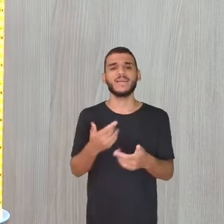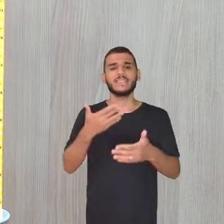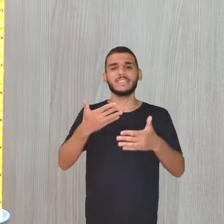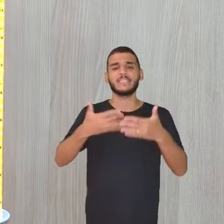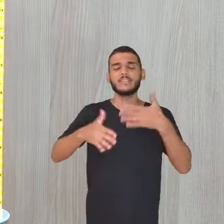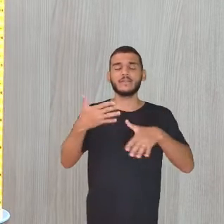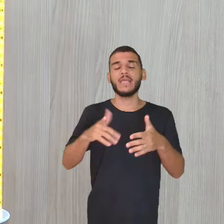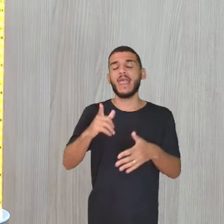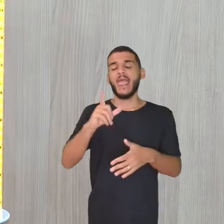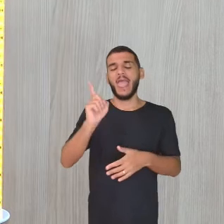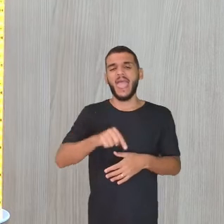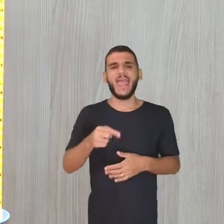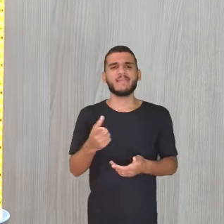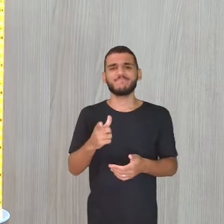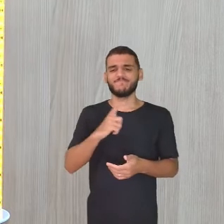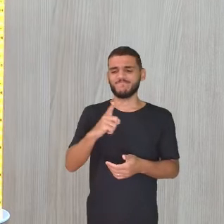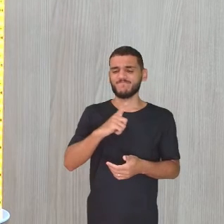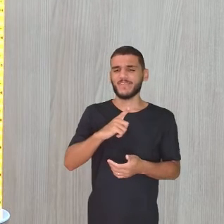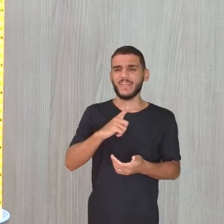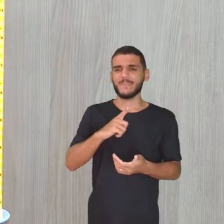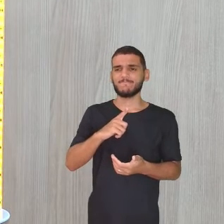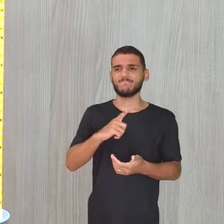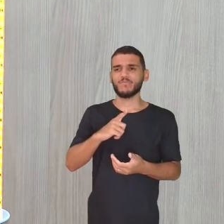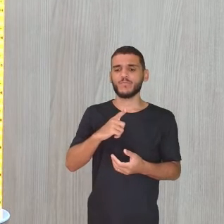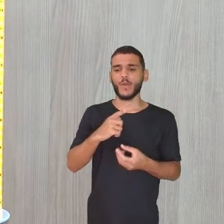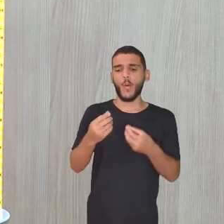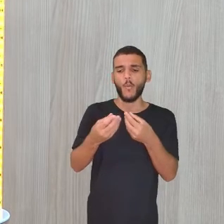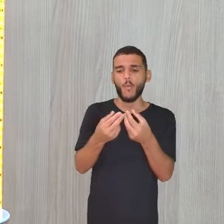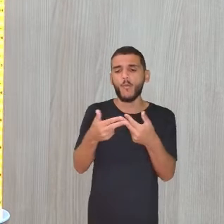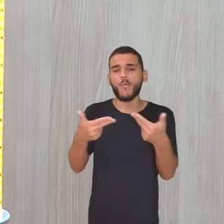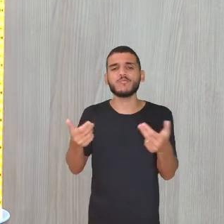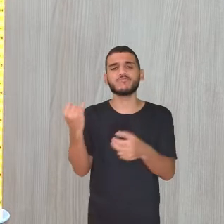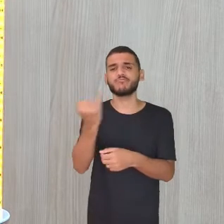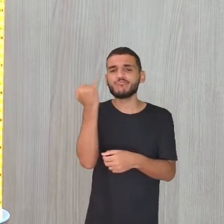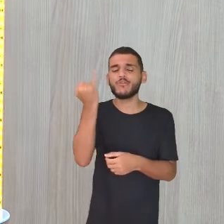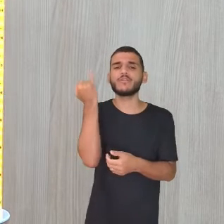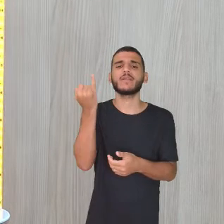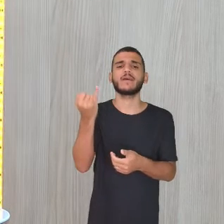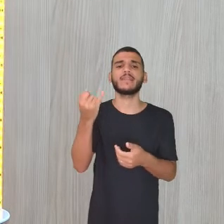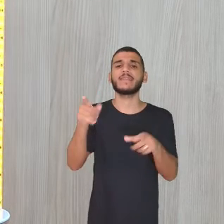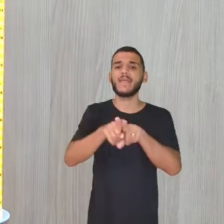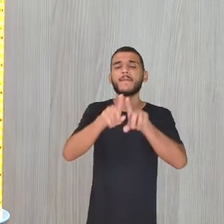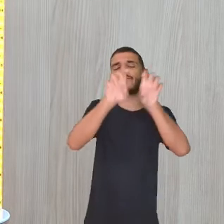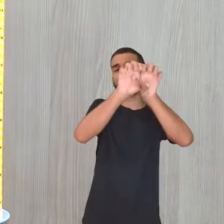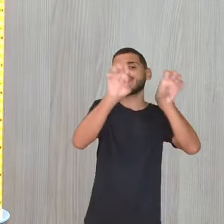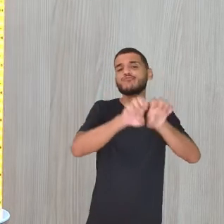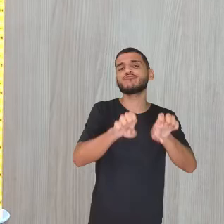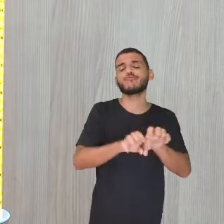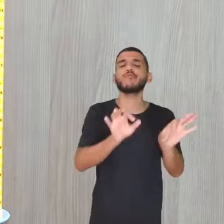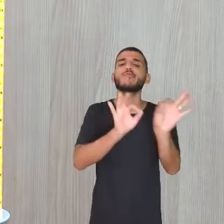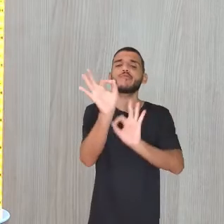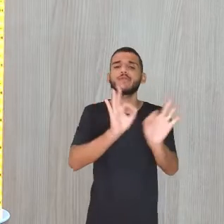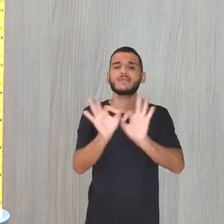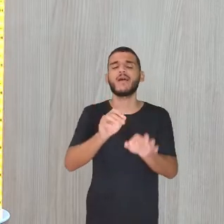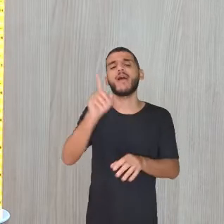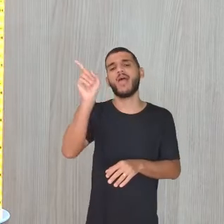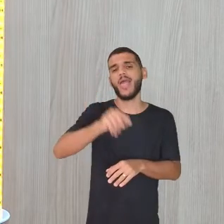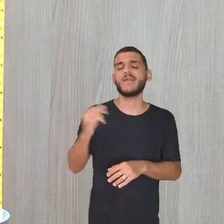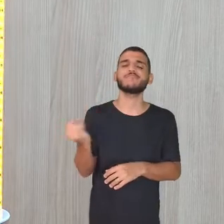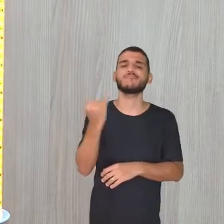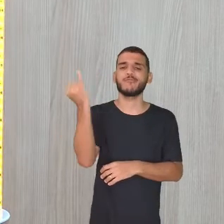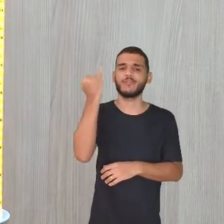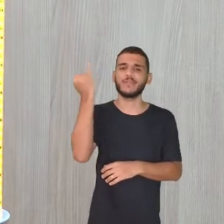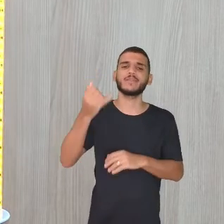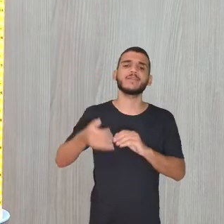gente gosta de ver o desenho, de acompanhar, né, a estrutura dos quadrinhos. Então, é um recurso tão válido quanto